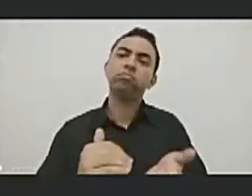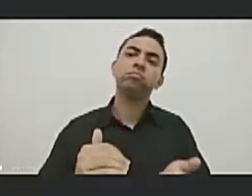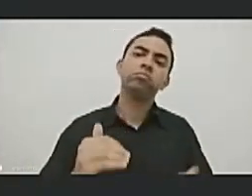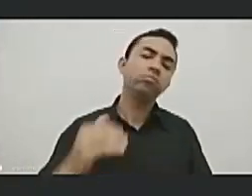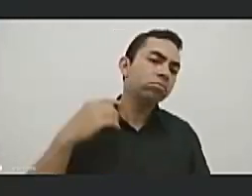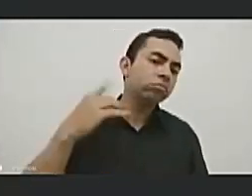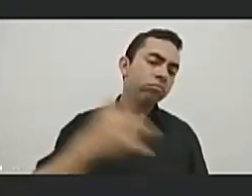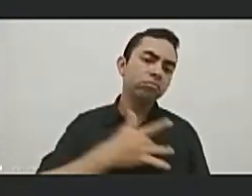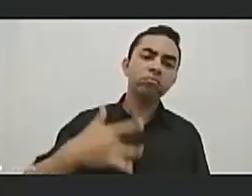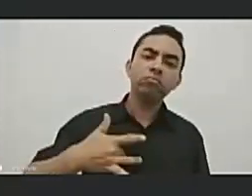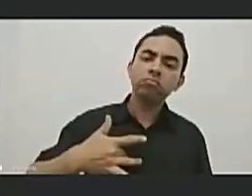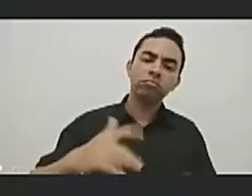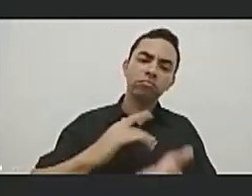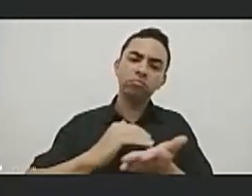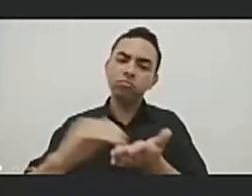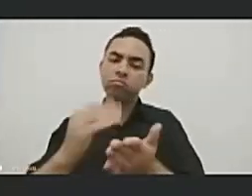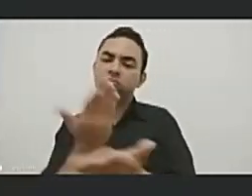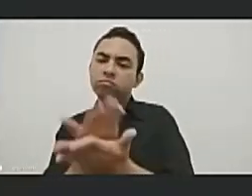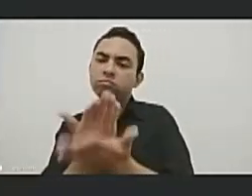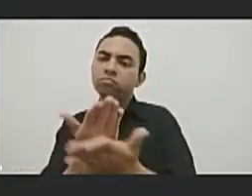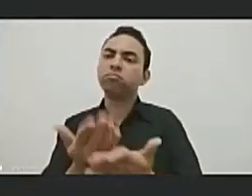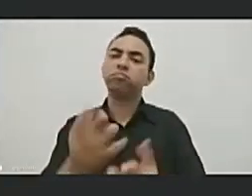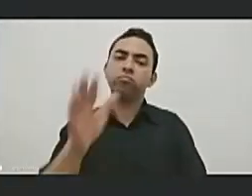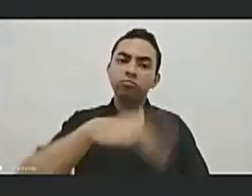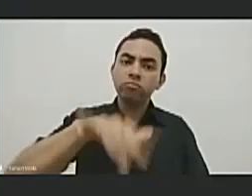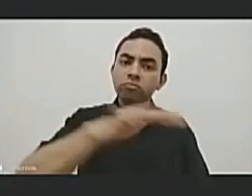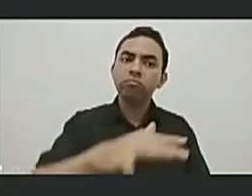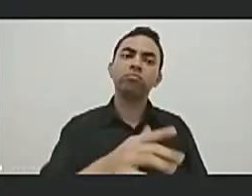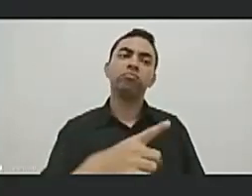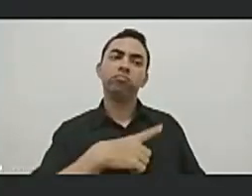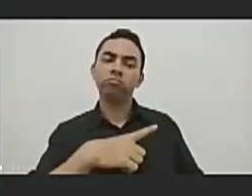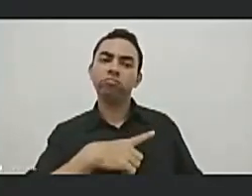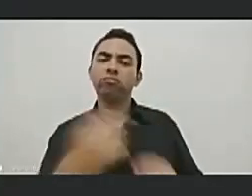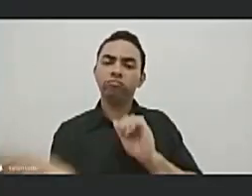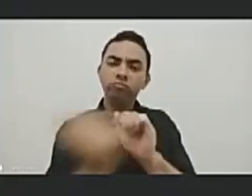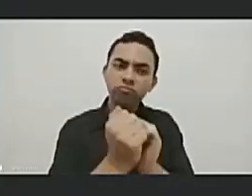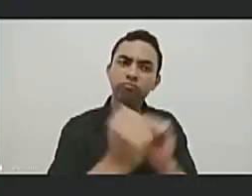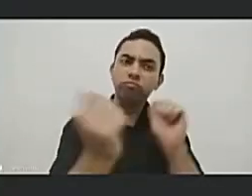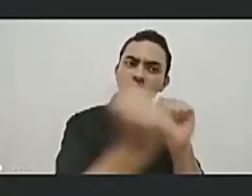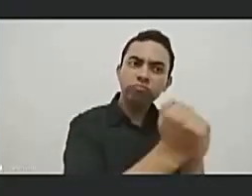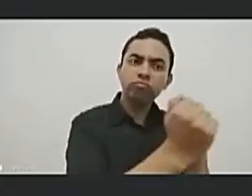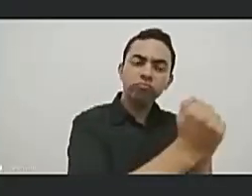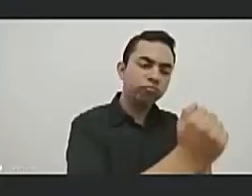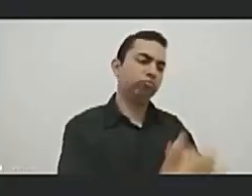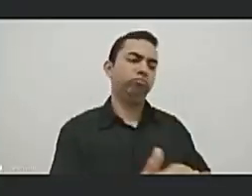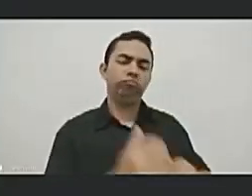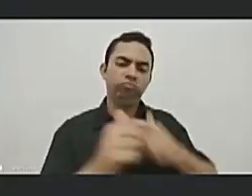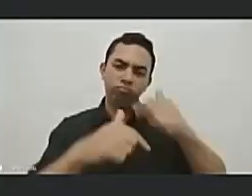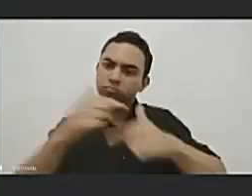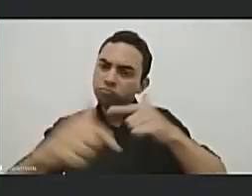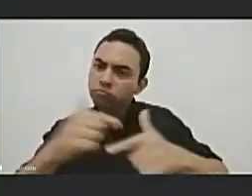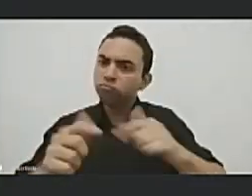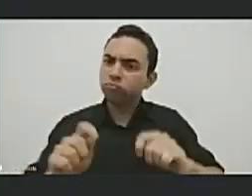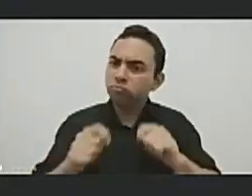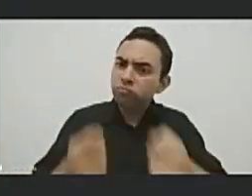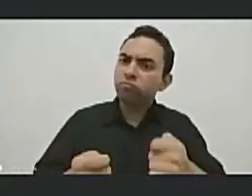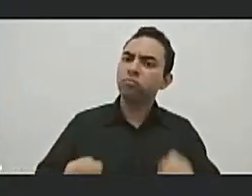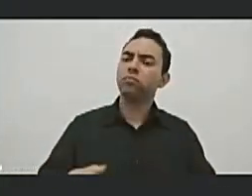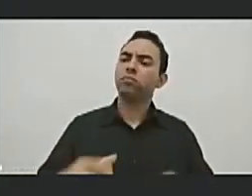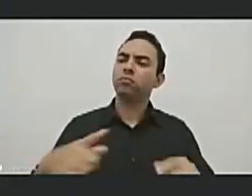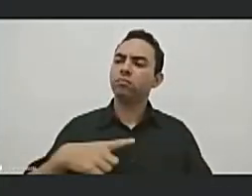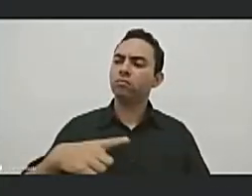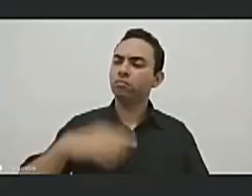T um pedacinho de um autista lá dentro e todos estão lutando pelo mesmo propósito Eu gostaria que